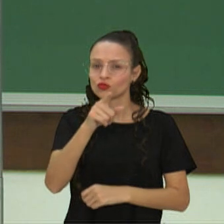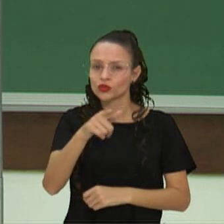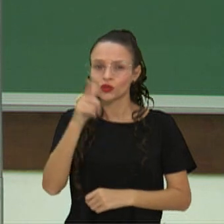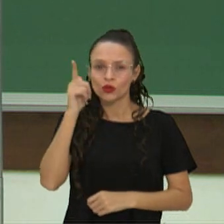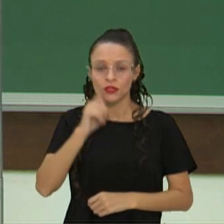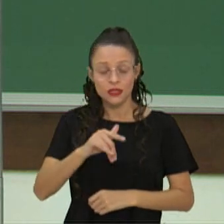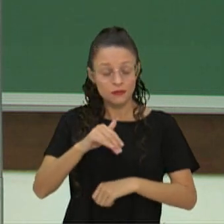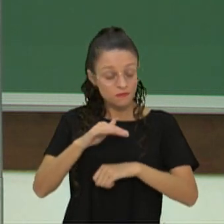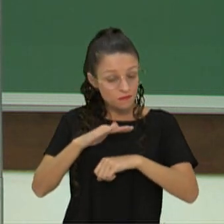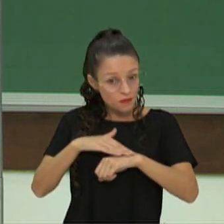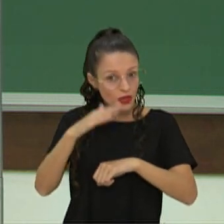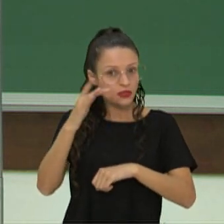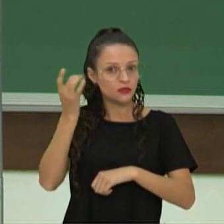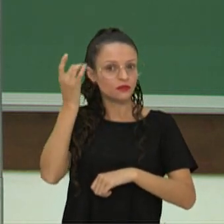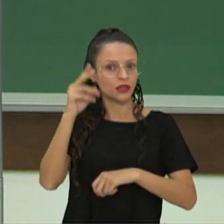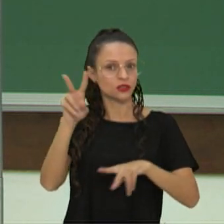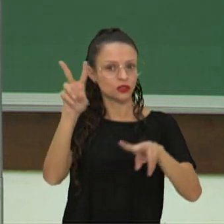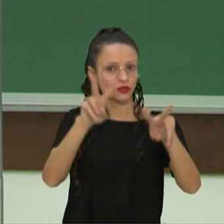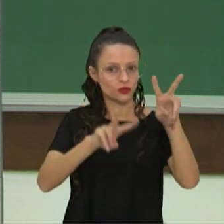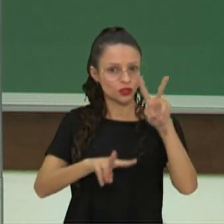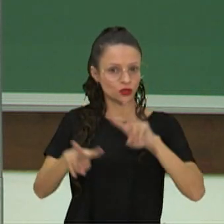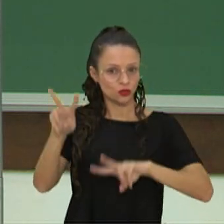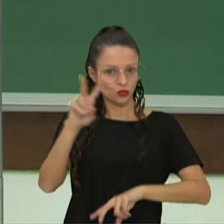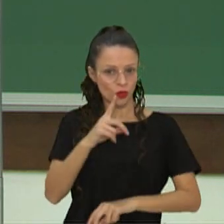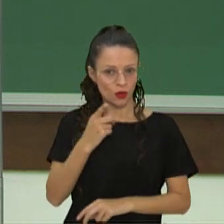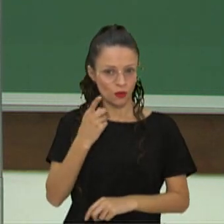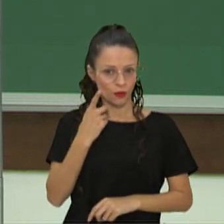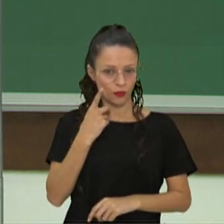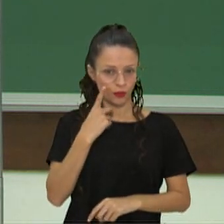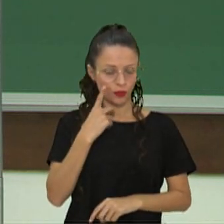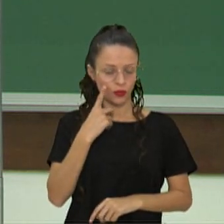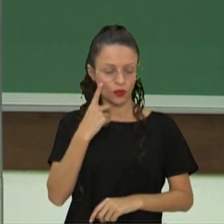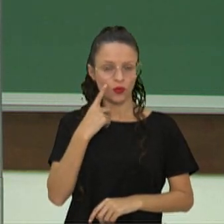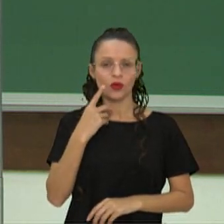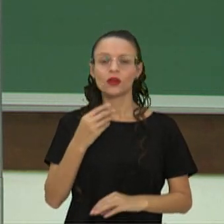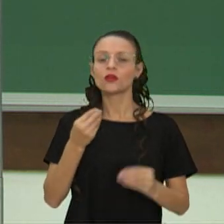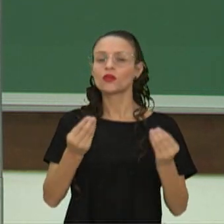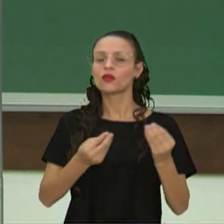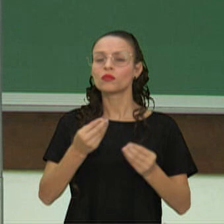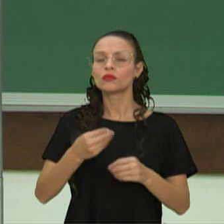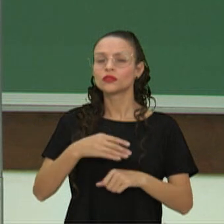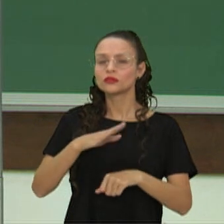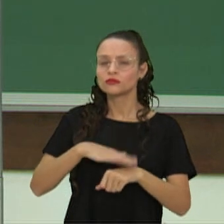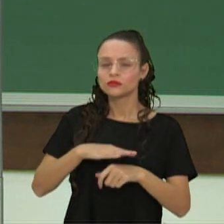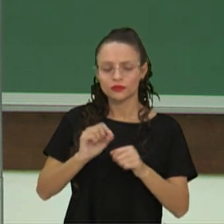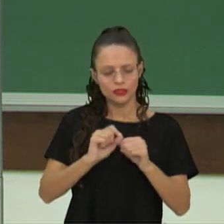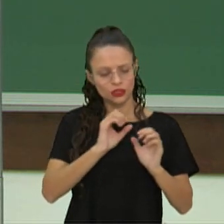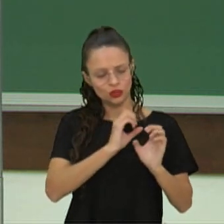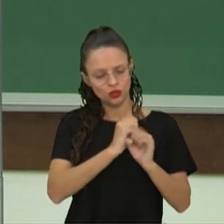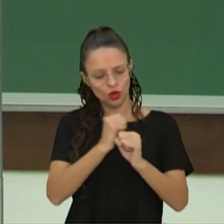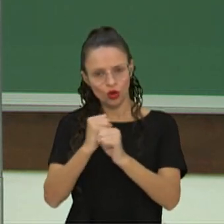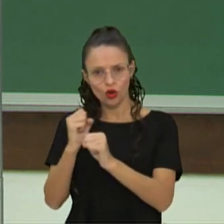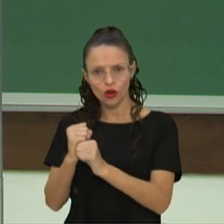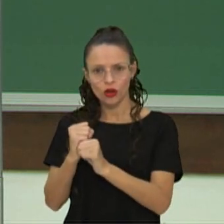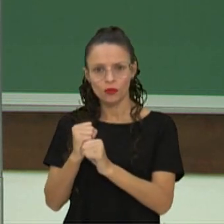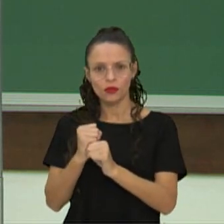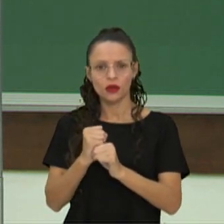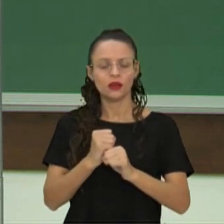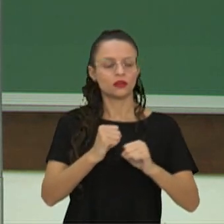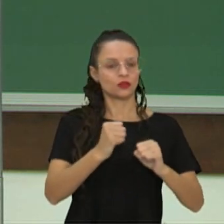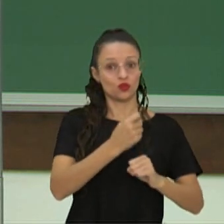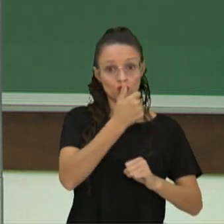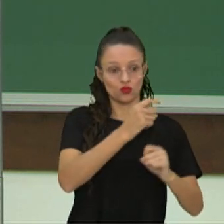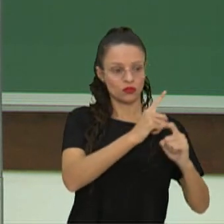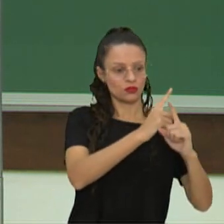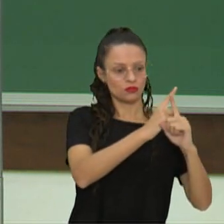de facilidade de visualizar os termos, tá? Nós vamos fazer essa operação do jeito que nós fazemos a soma normal. Vamos colocar um polinômio